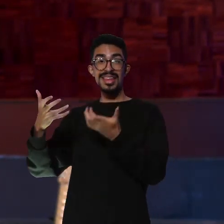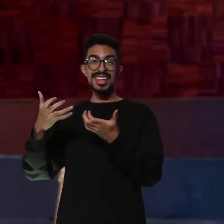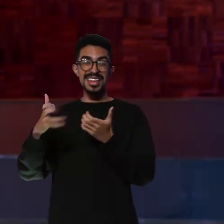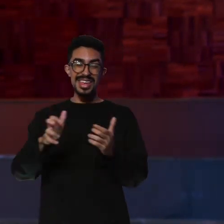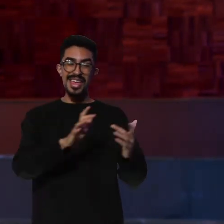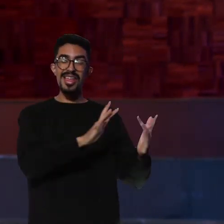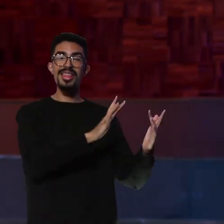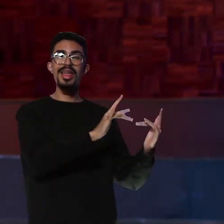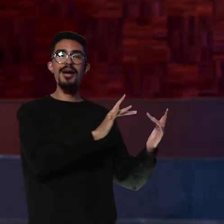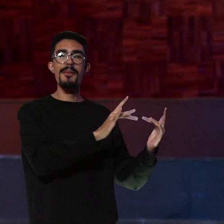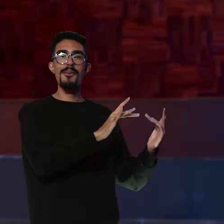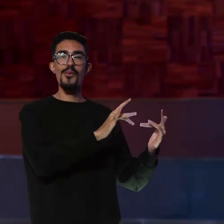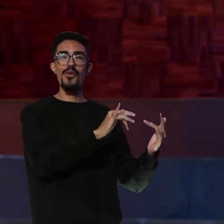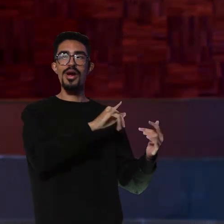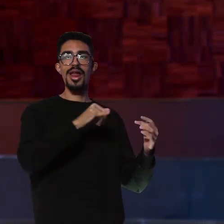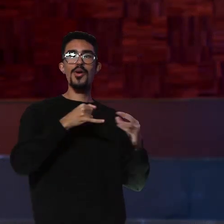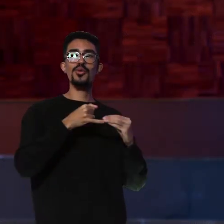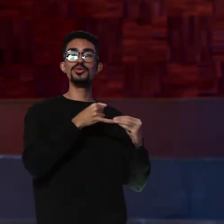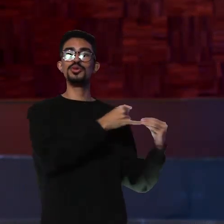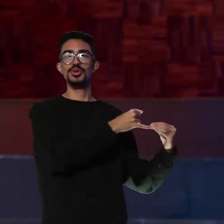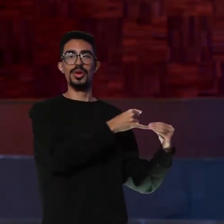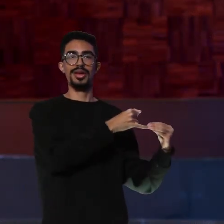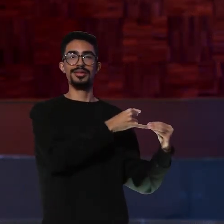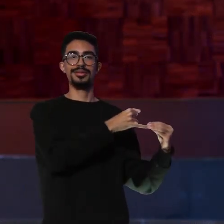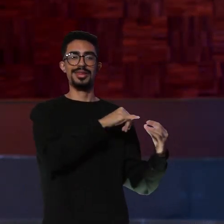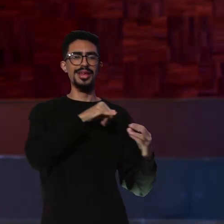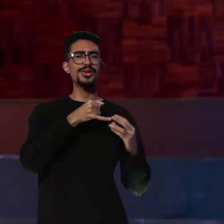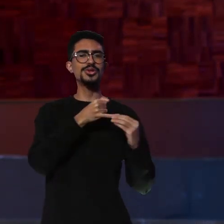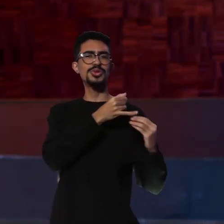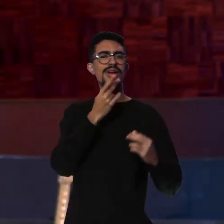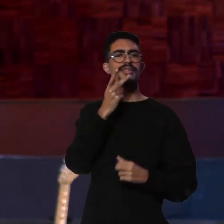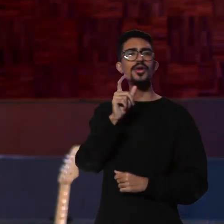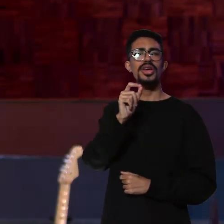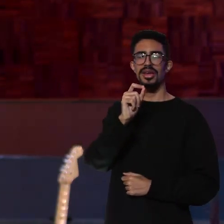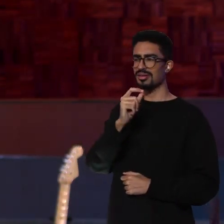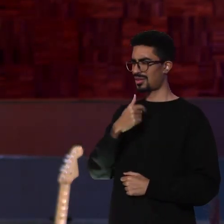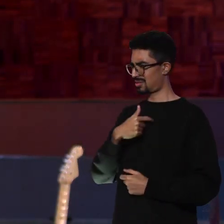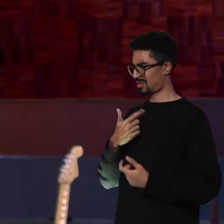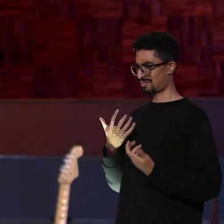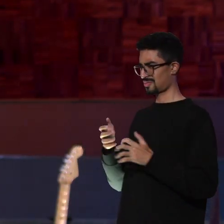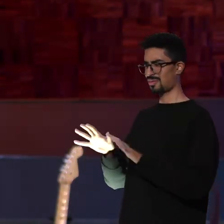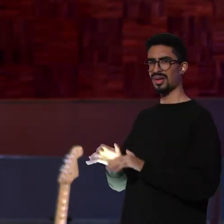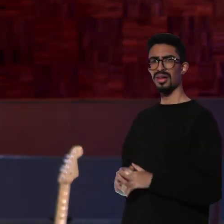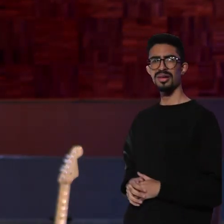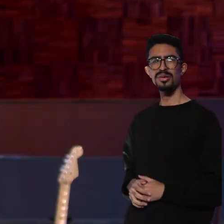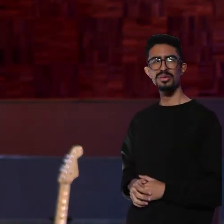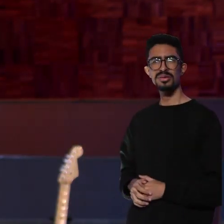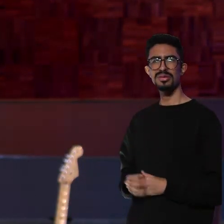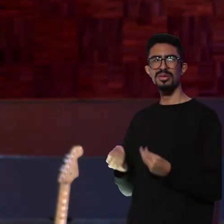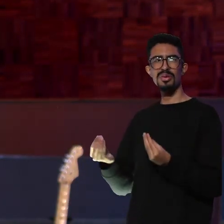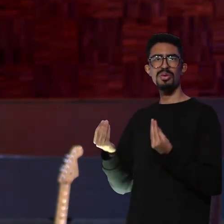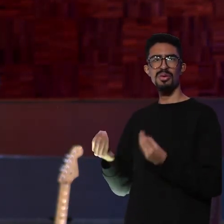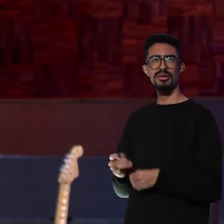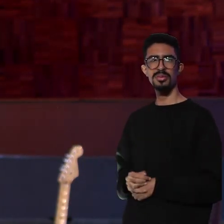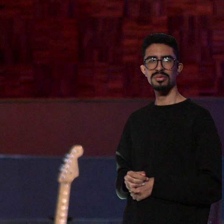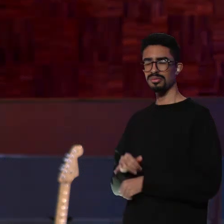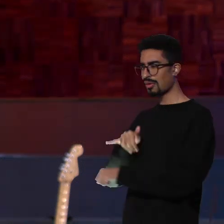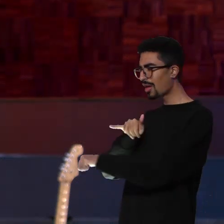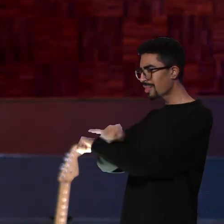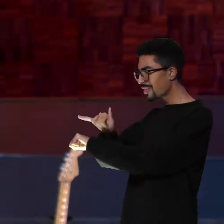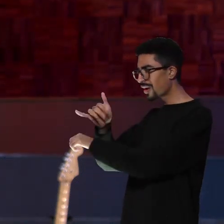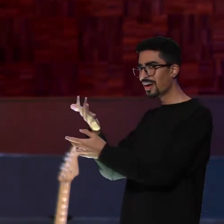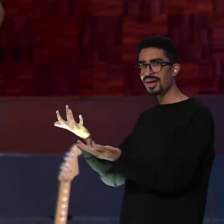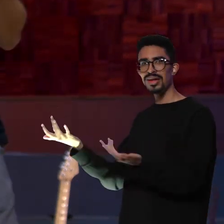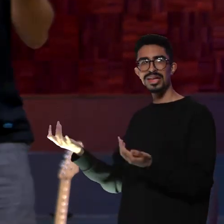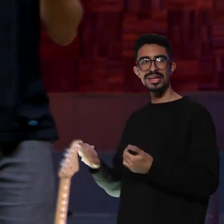preso, esquecido na prisão, até por aqueles que ele tinha ajudado, revelando o sonho. E está pagando um preço altíssimo. Agora, se